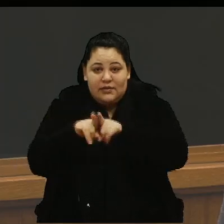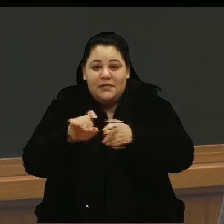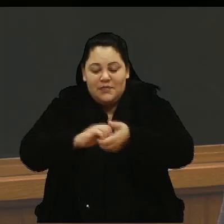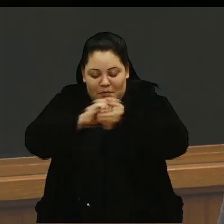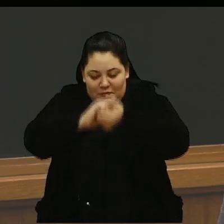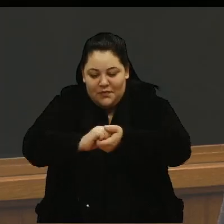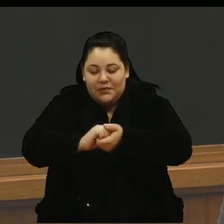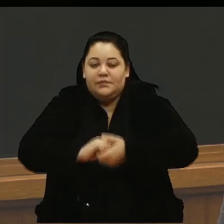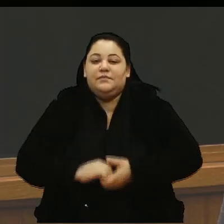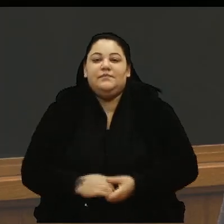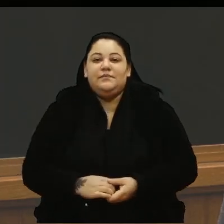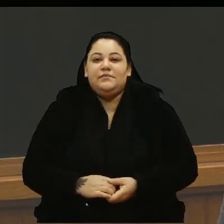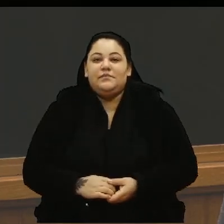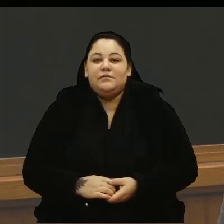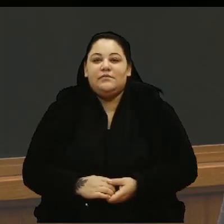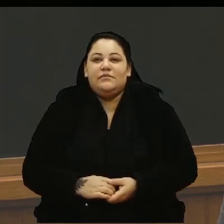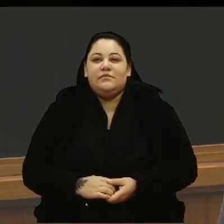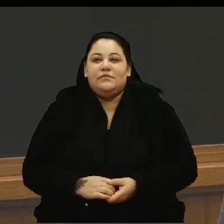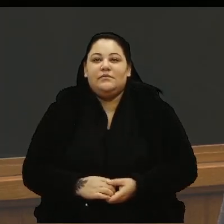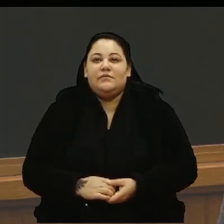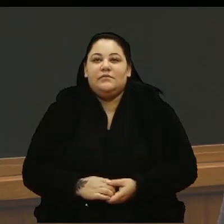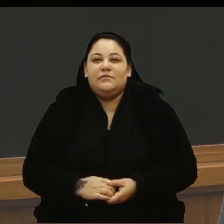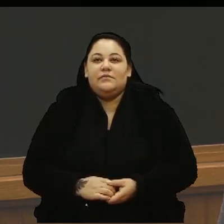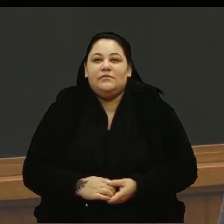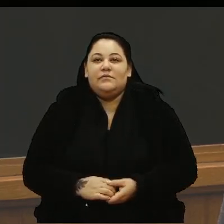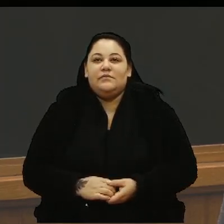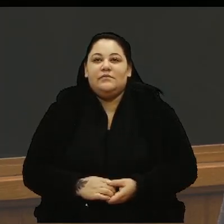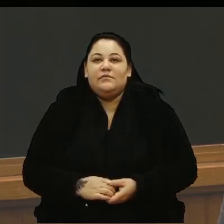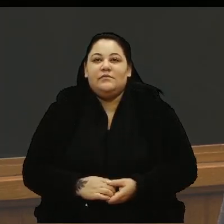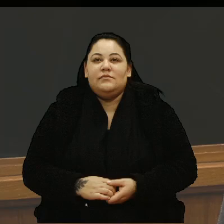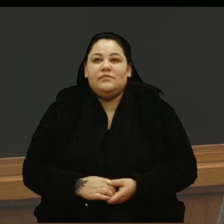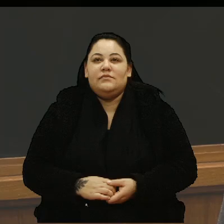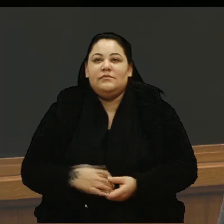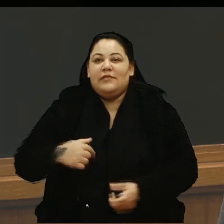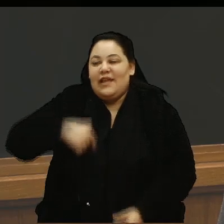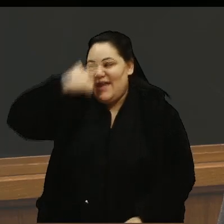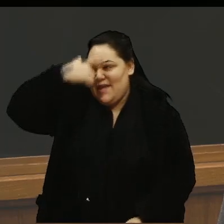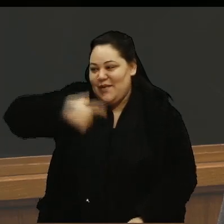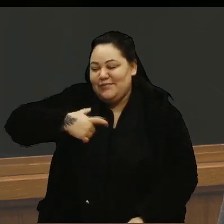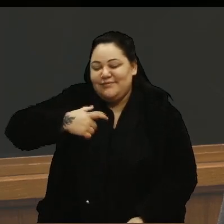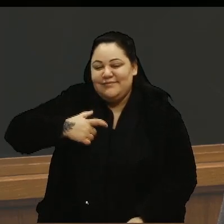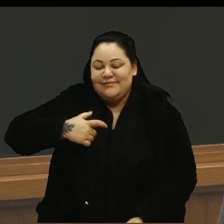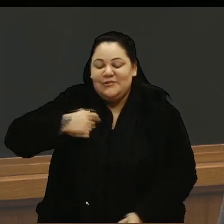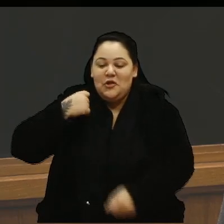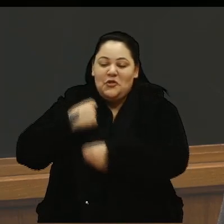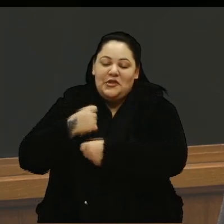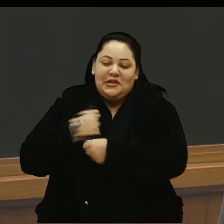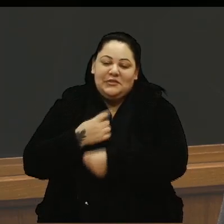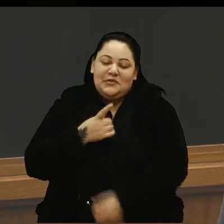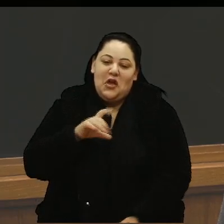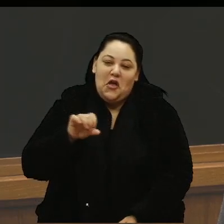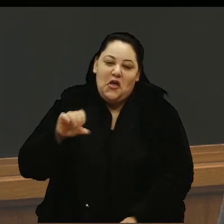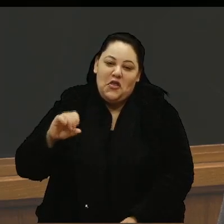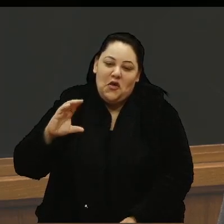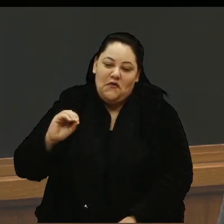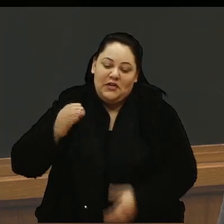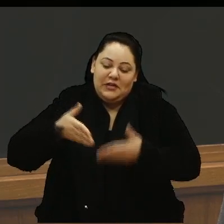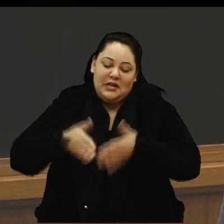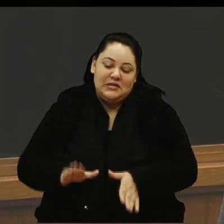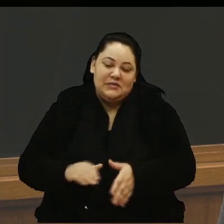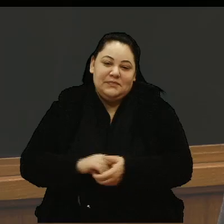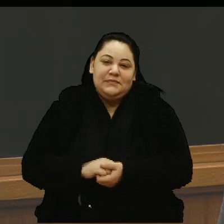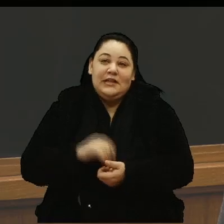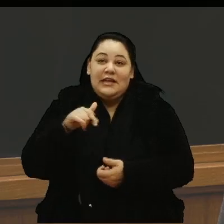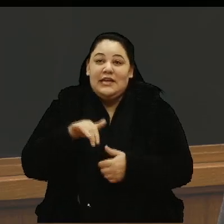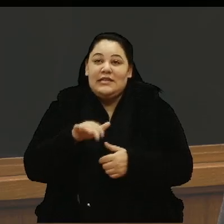cumprimentos. Eu sou oriundo dos anos 90, não canso de falar isso, e nesse final de semana a banda Descartes